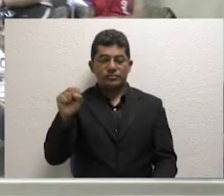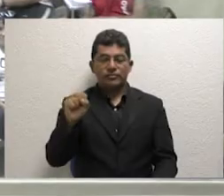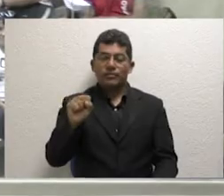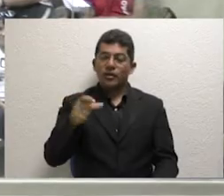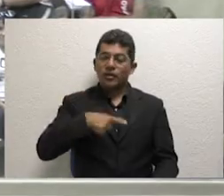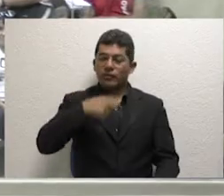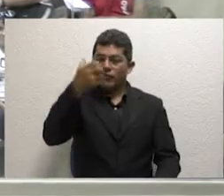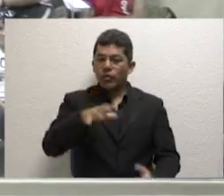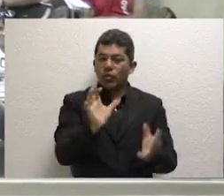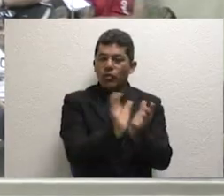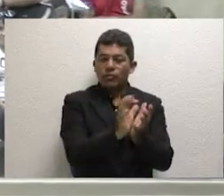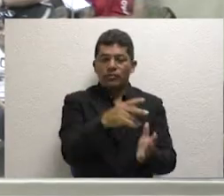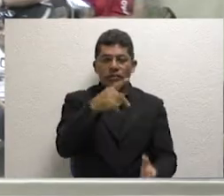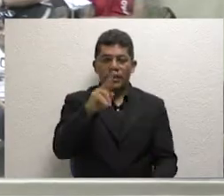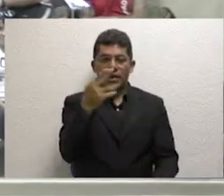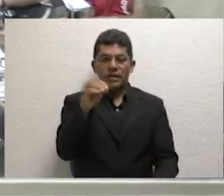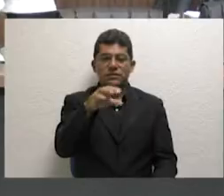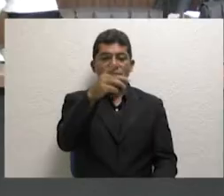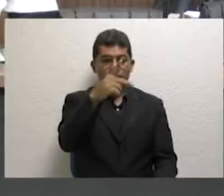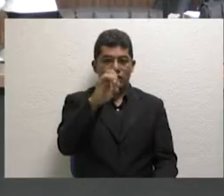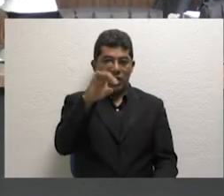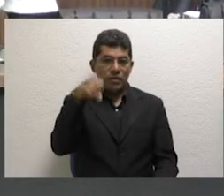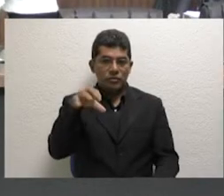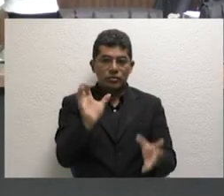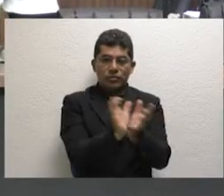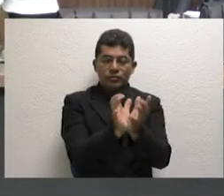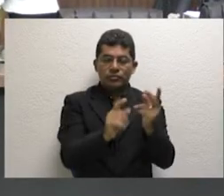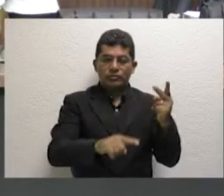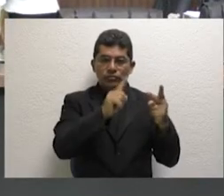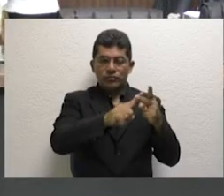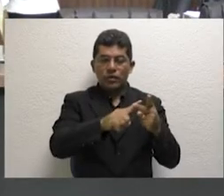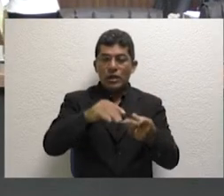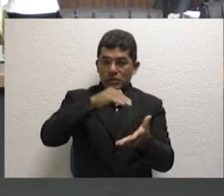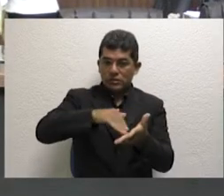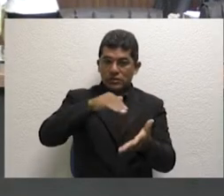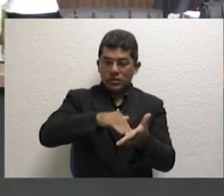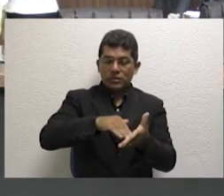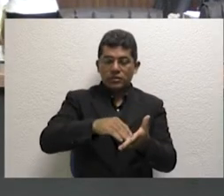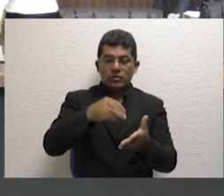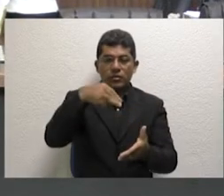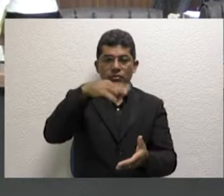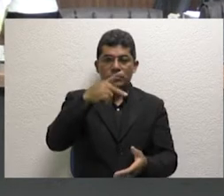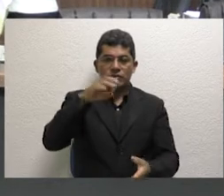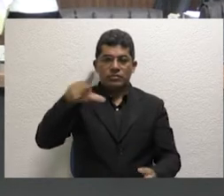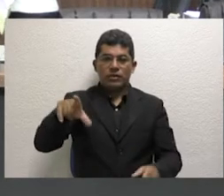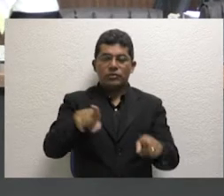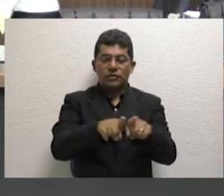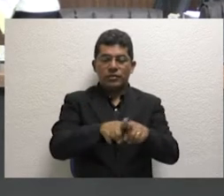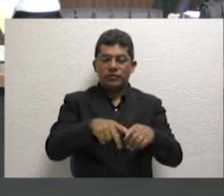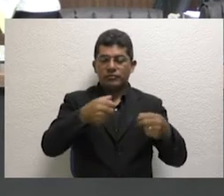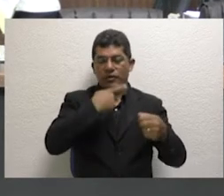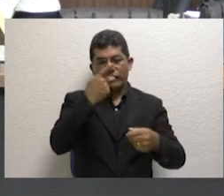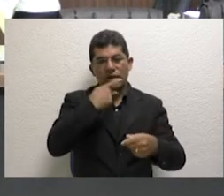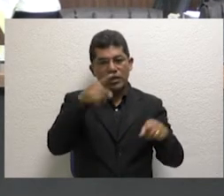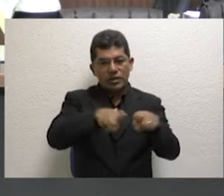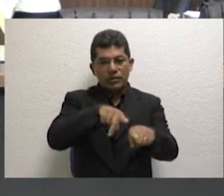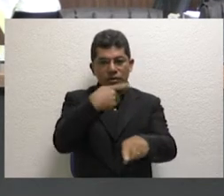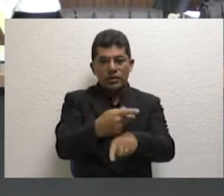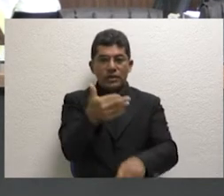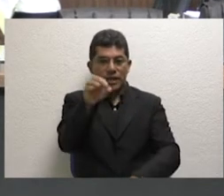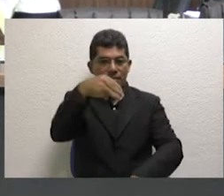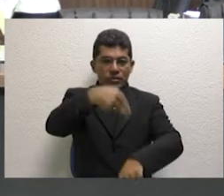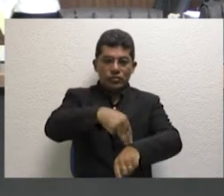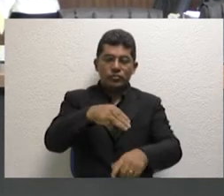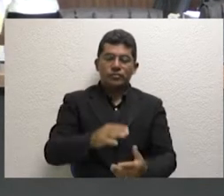bloco do PHS Podemos e do secretário Municipal de Educação de Tonantins próximo